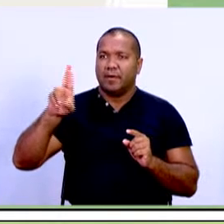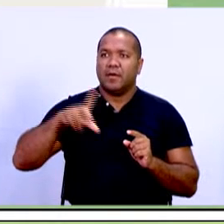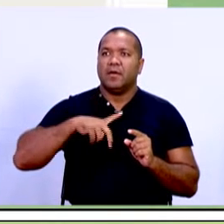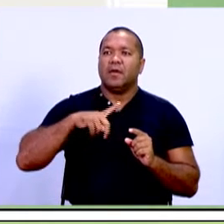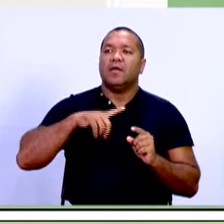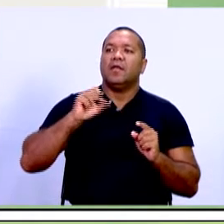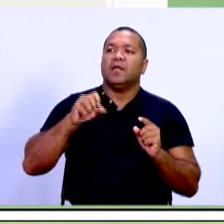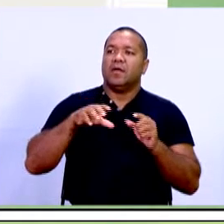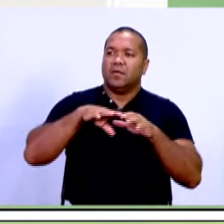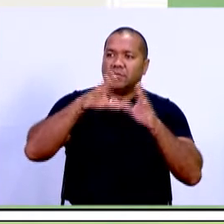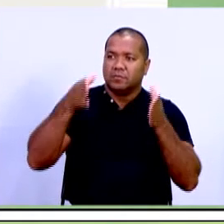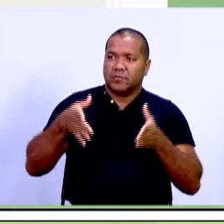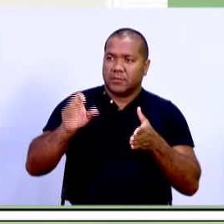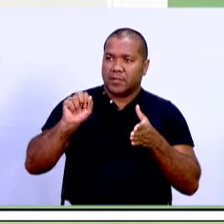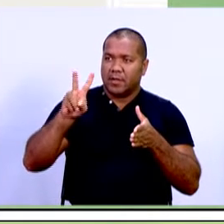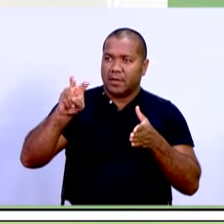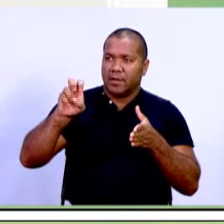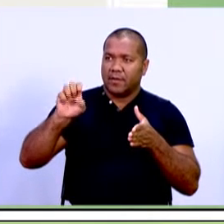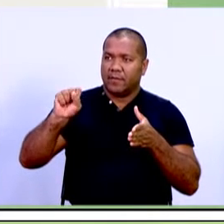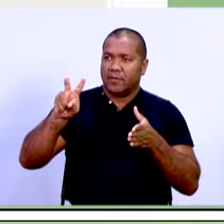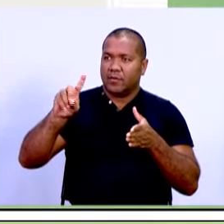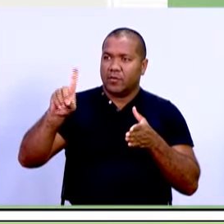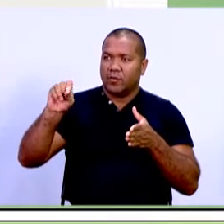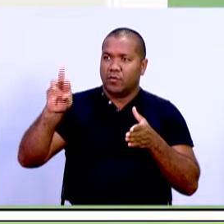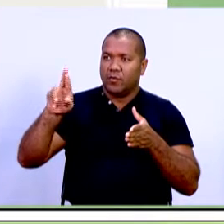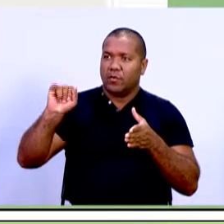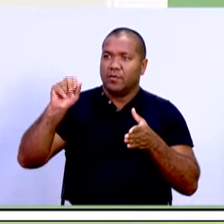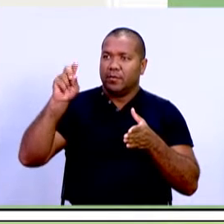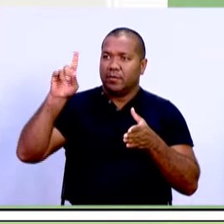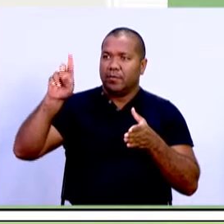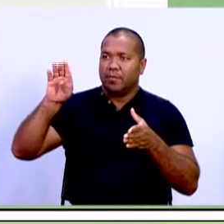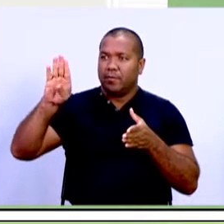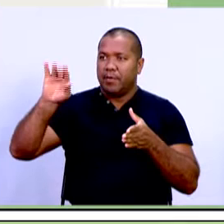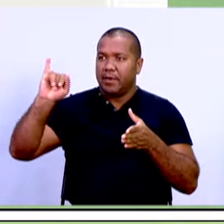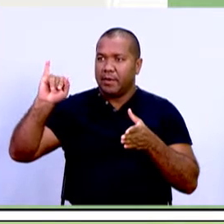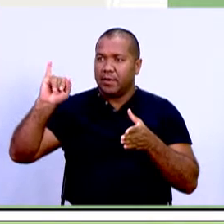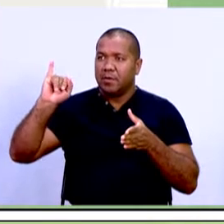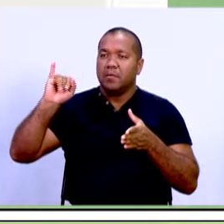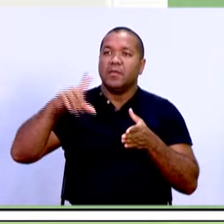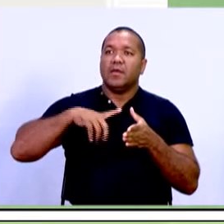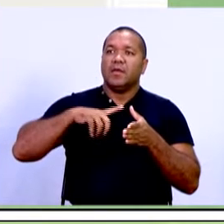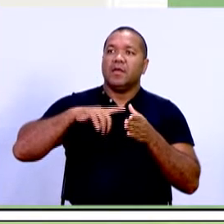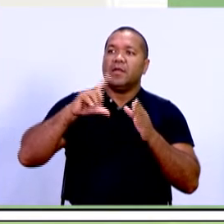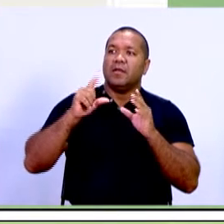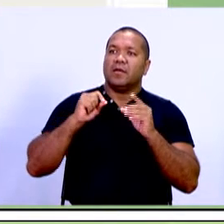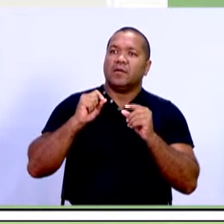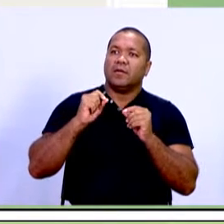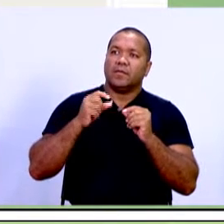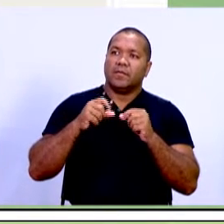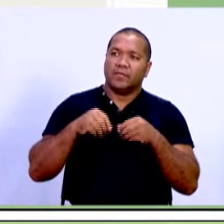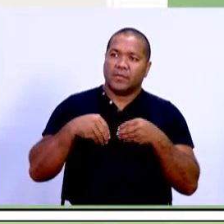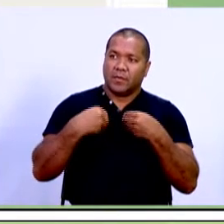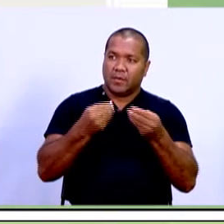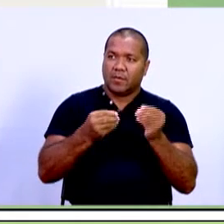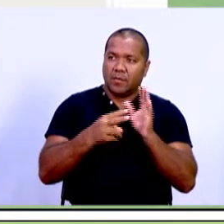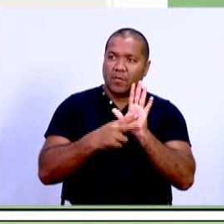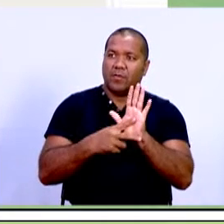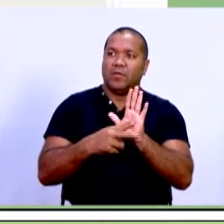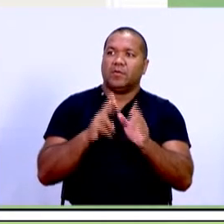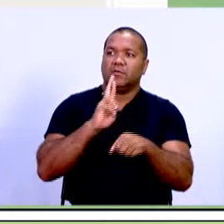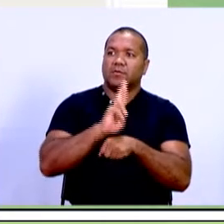de BI e ele permite acesso às análises, aos relatórios e aos dashboards por meio de uma interface